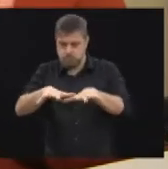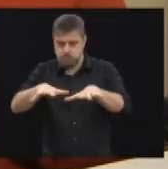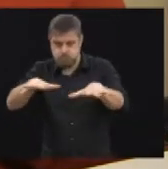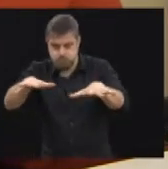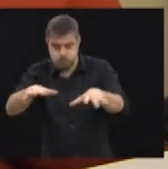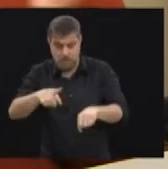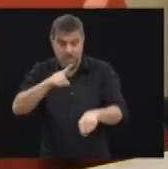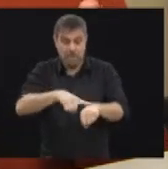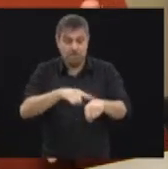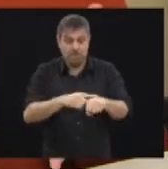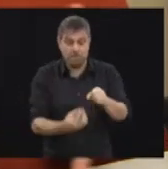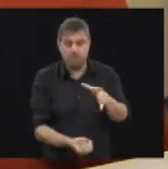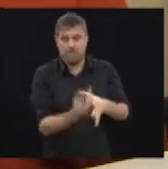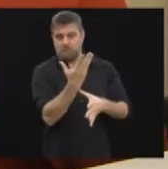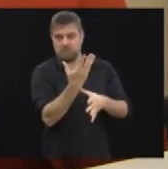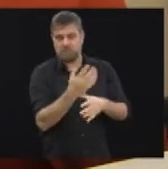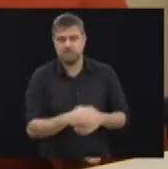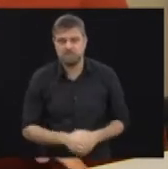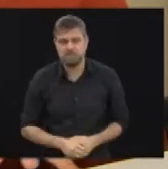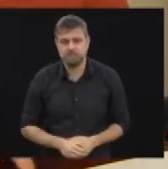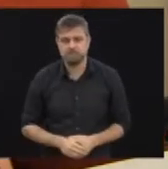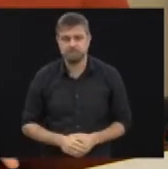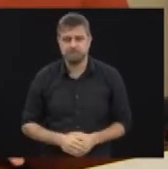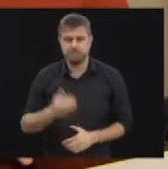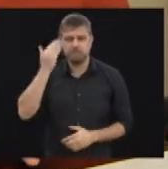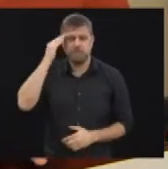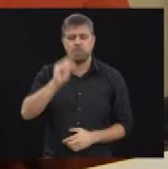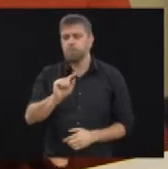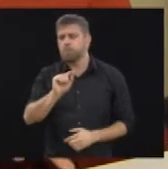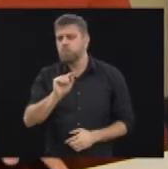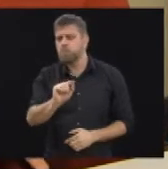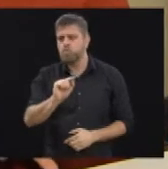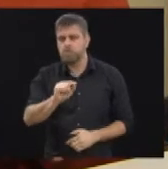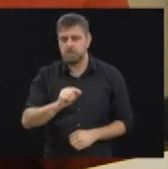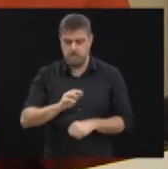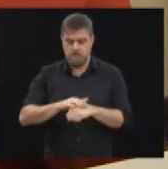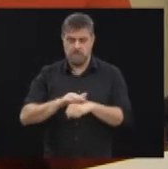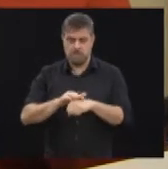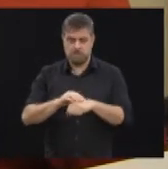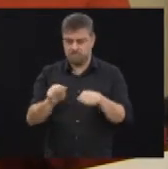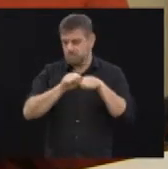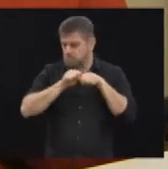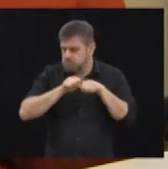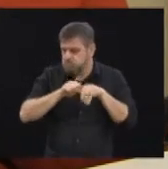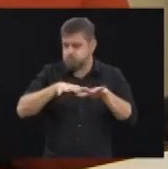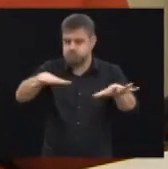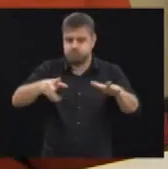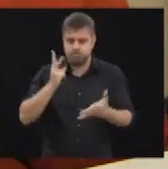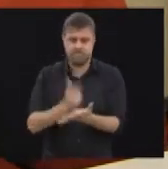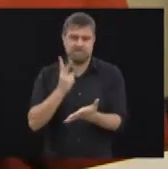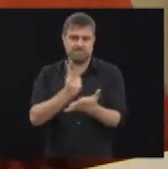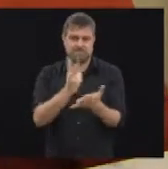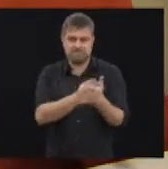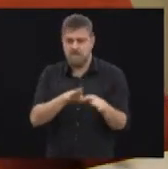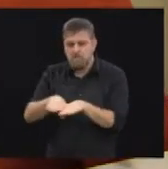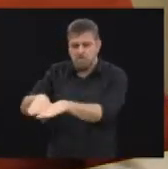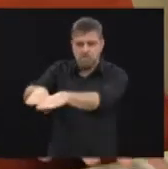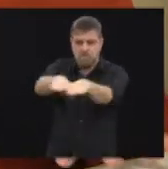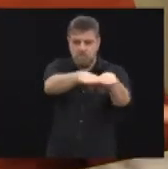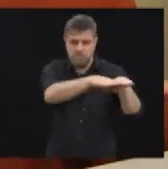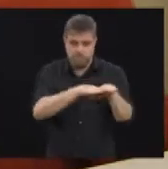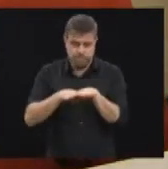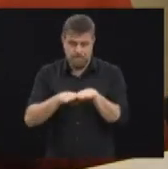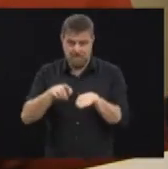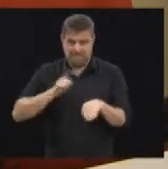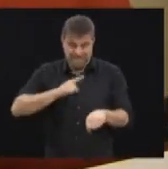temporal e local das doenças, ou seja, entendia que a doença não se distribuía de maneira